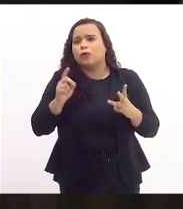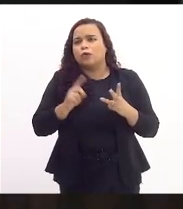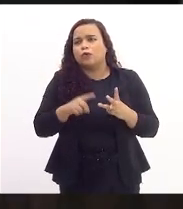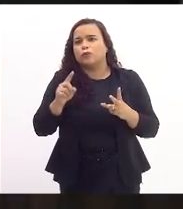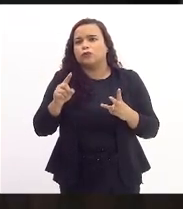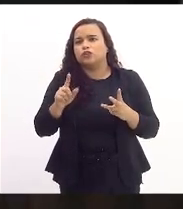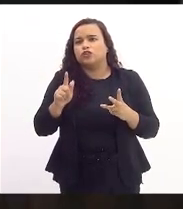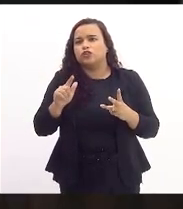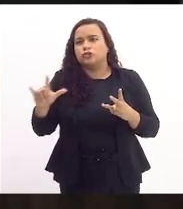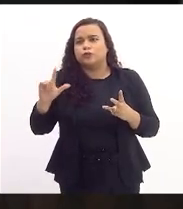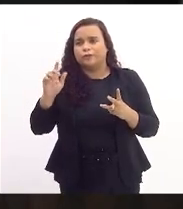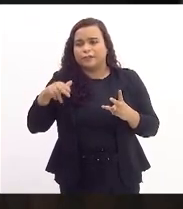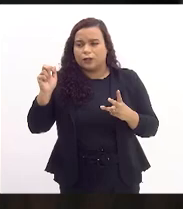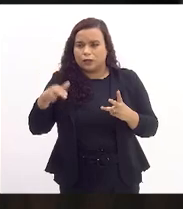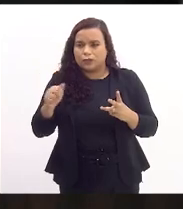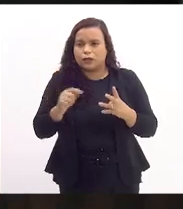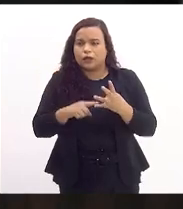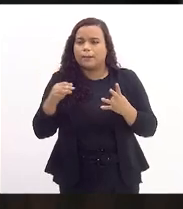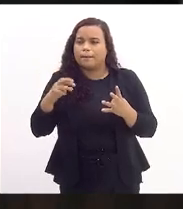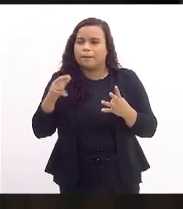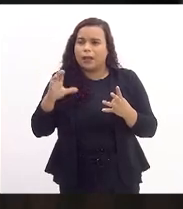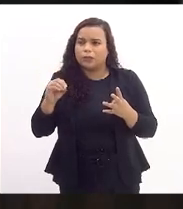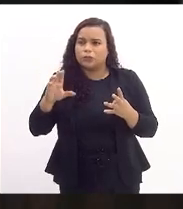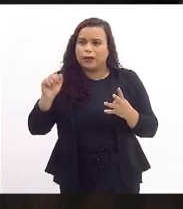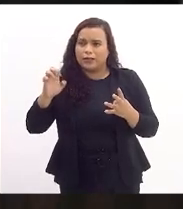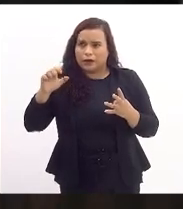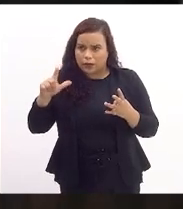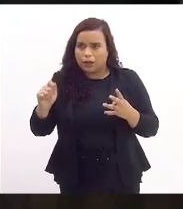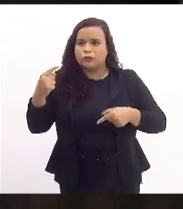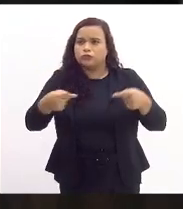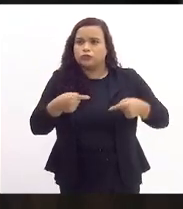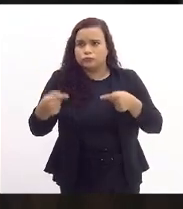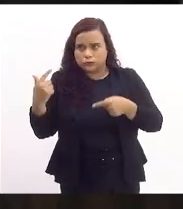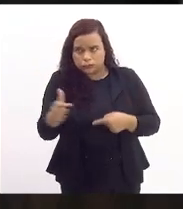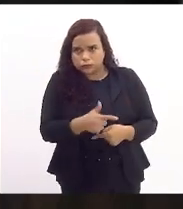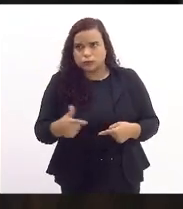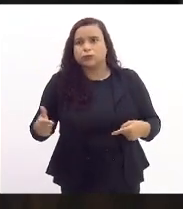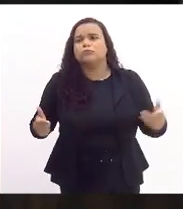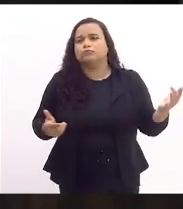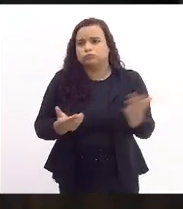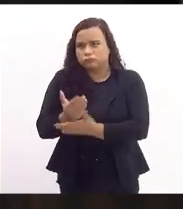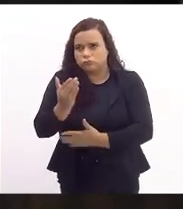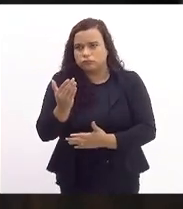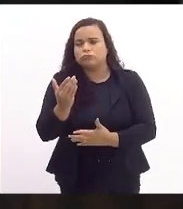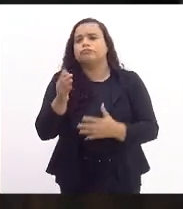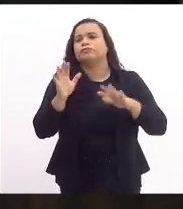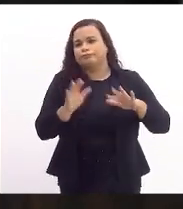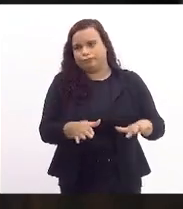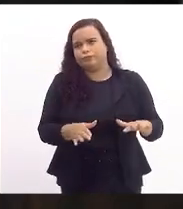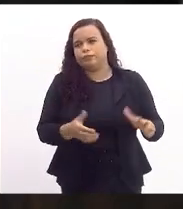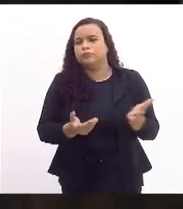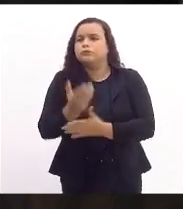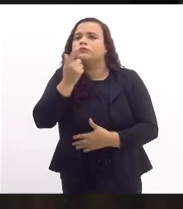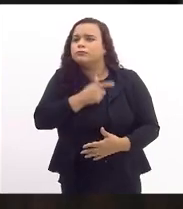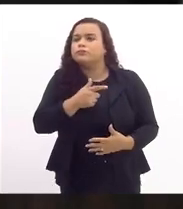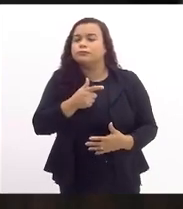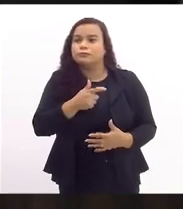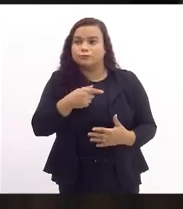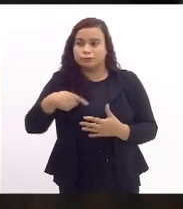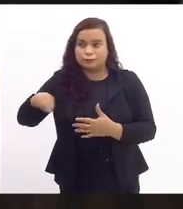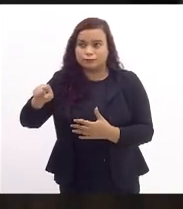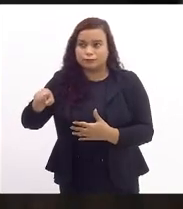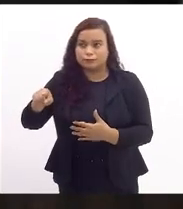Márcio canela em discussão na vida inteira discutir se é da discussão e votação seus que aprovam permaneço no estão aprovado